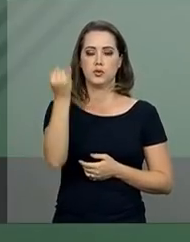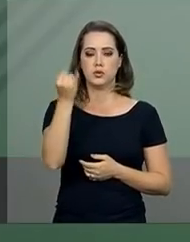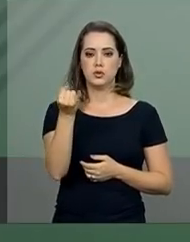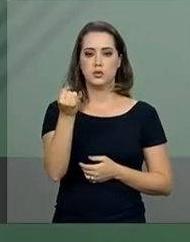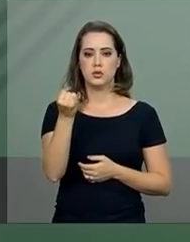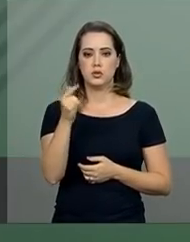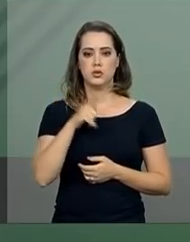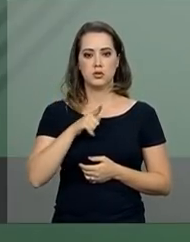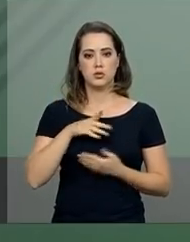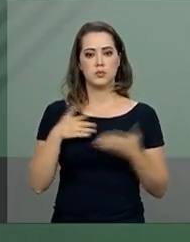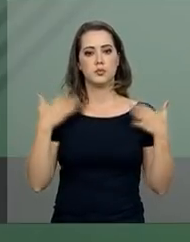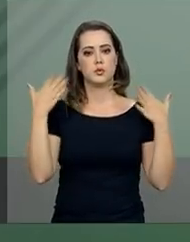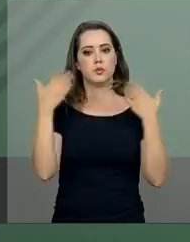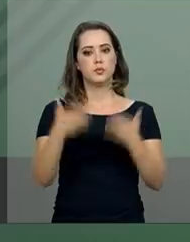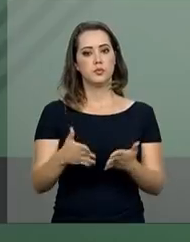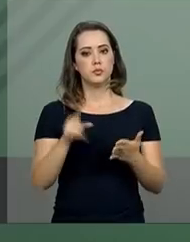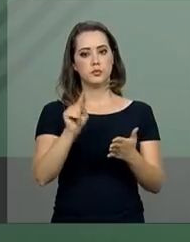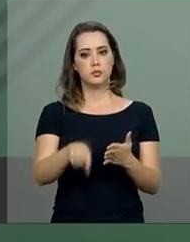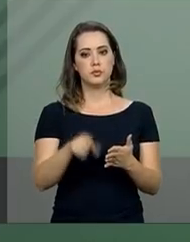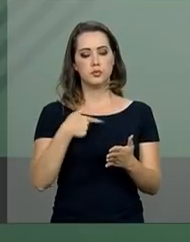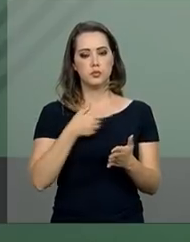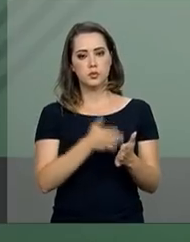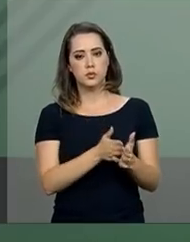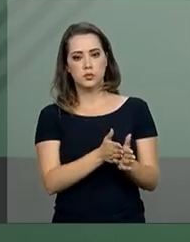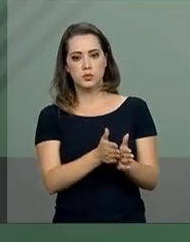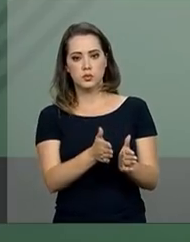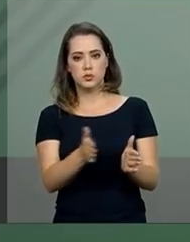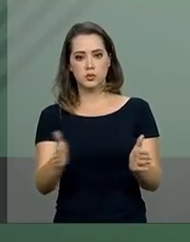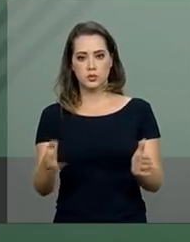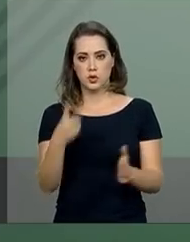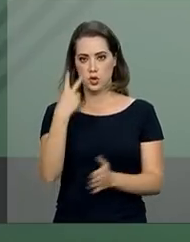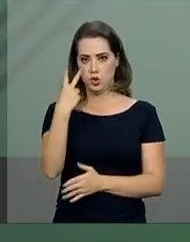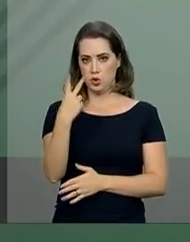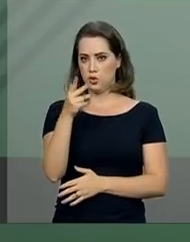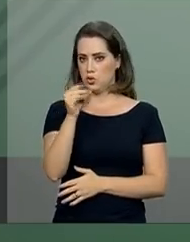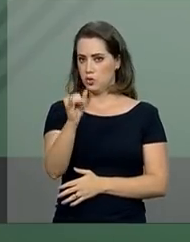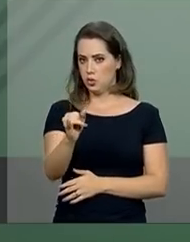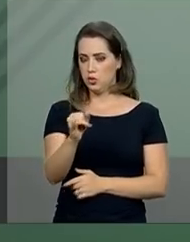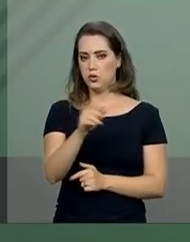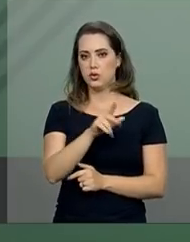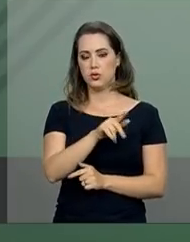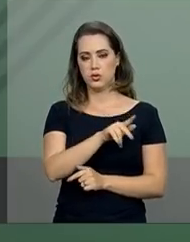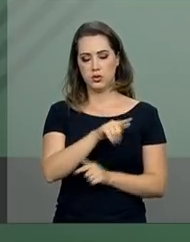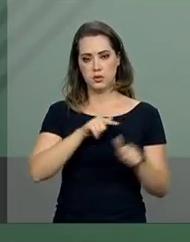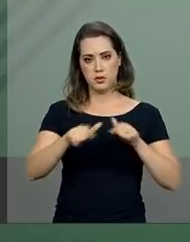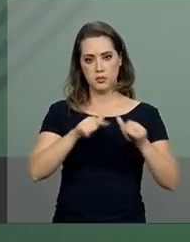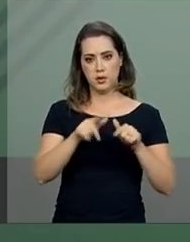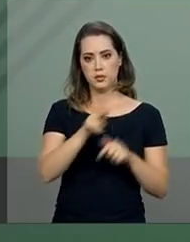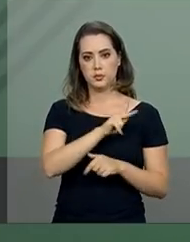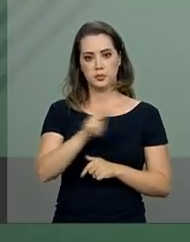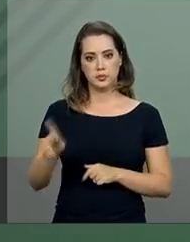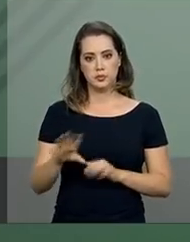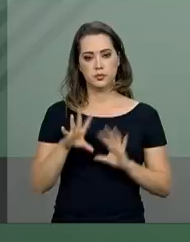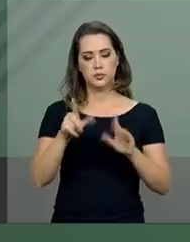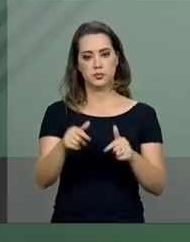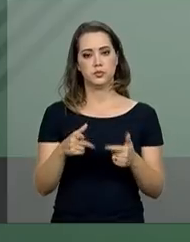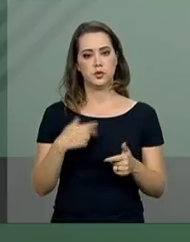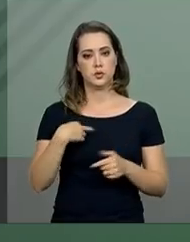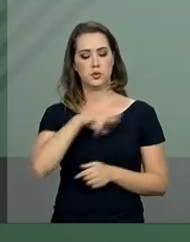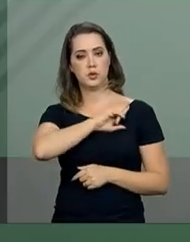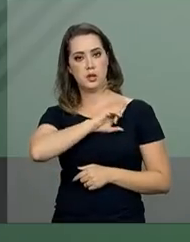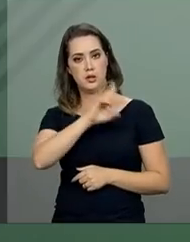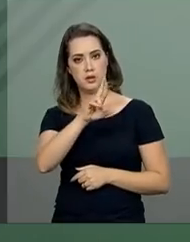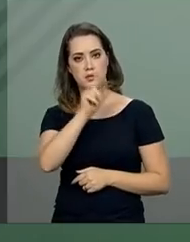ter participado deste momento de dois dias no exercício da presidência com toda a responsabilidade